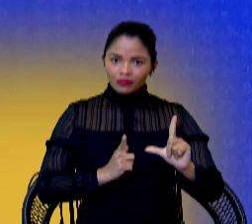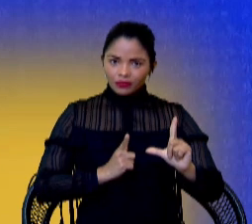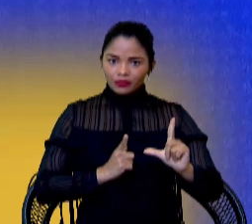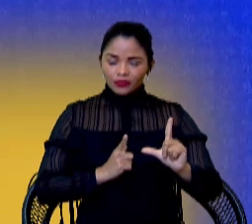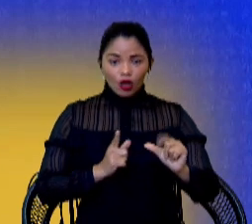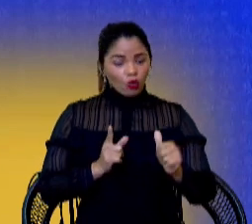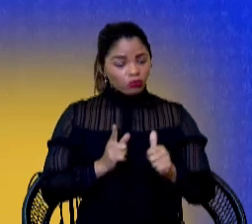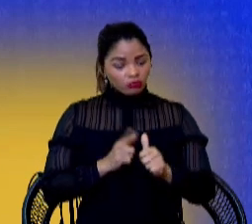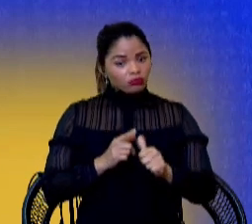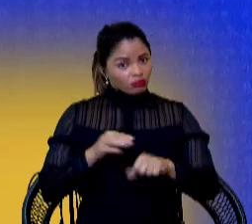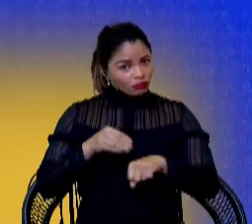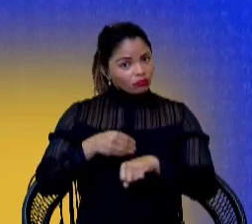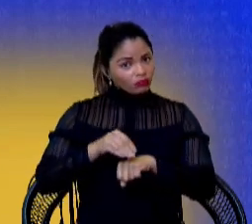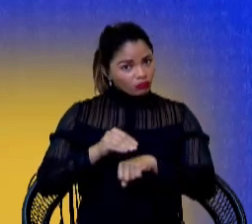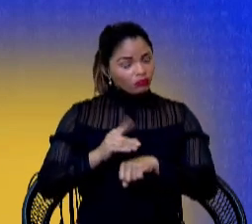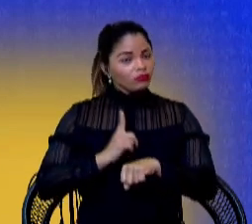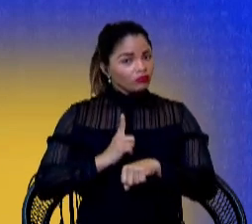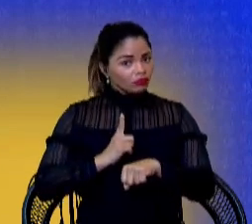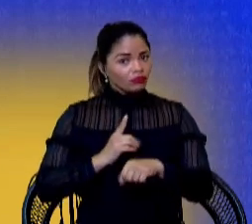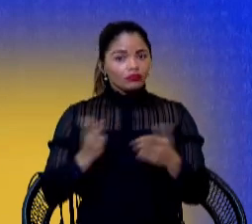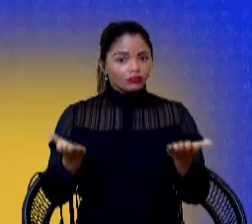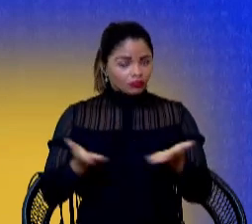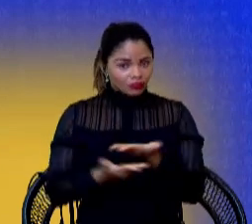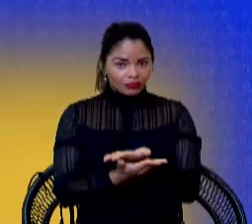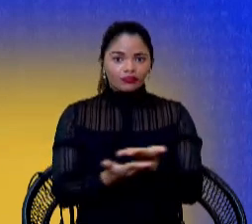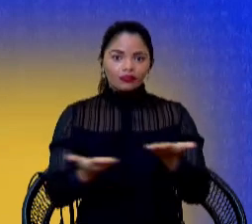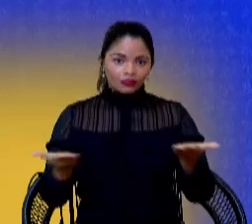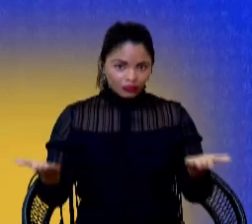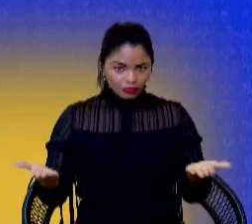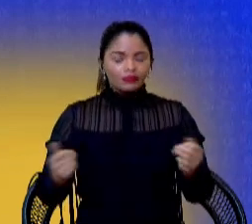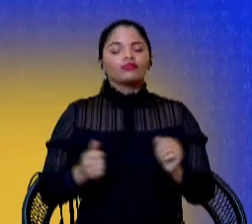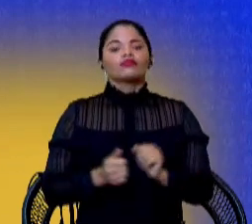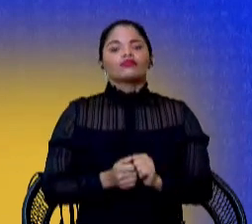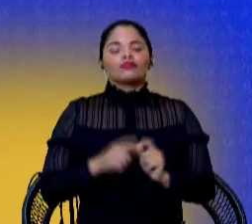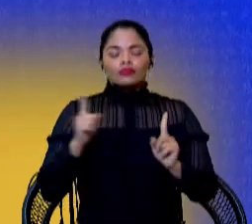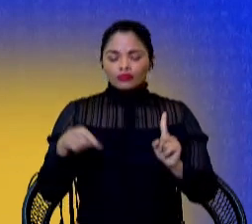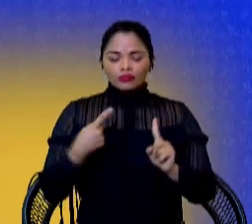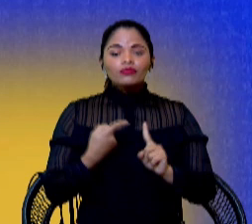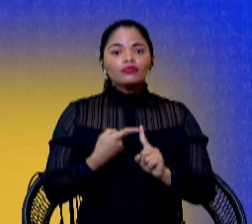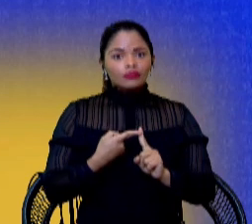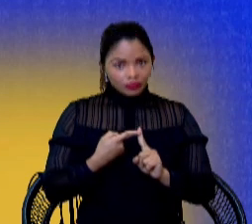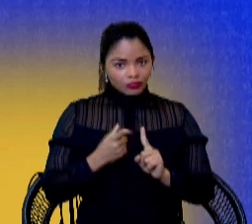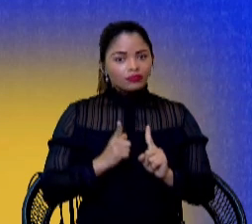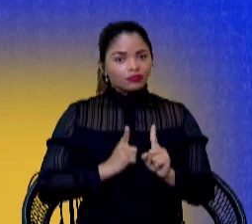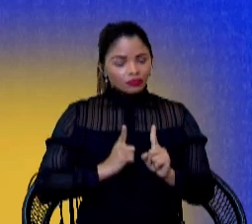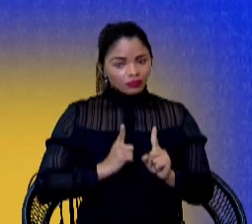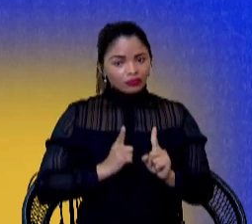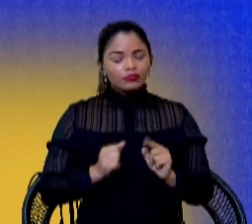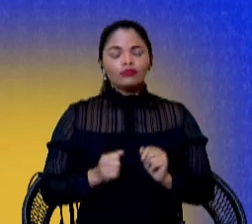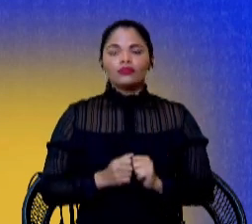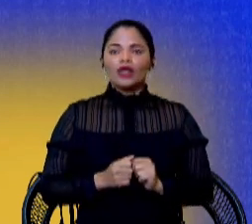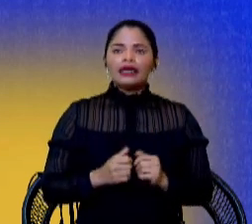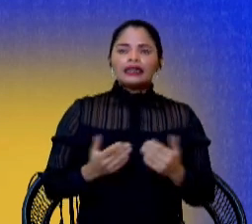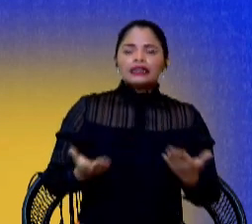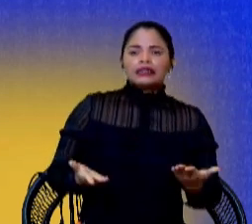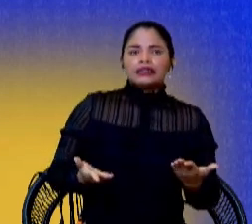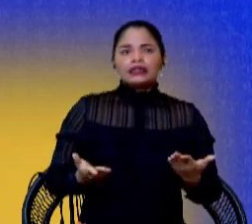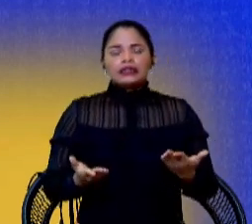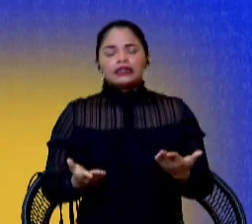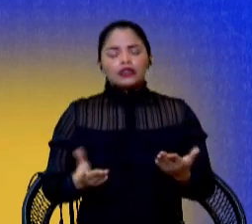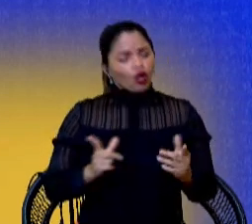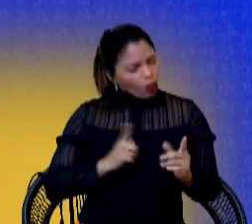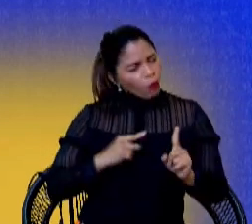Dica 1. Que a gente coloca, né, que a gente traz aqui para vocês, tenham objetivos definidos, tá? Ah, Henrique, mas eu tenho